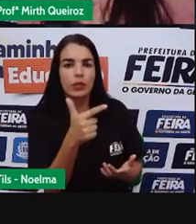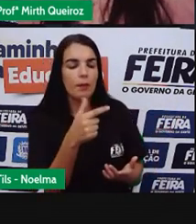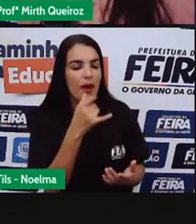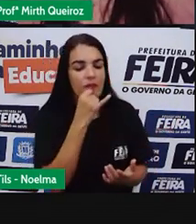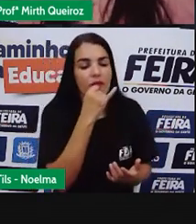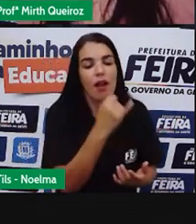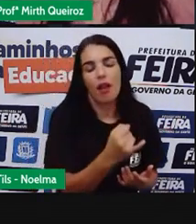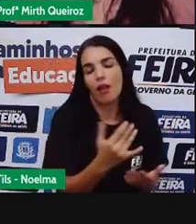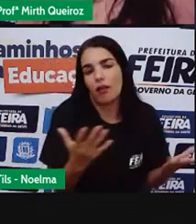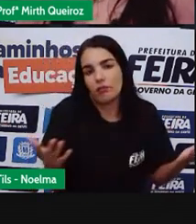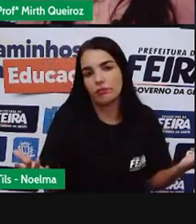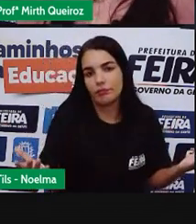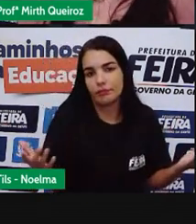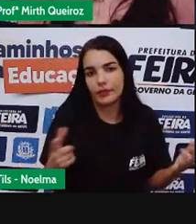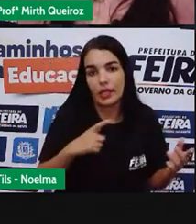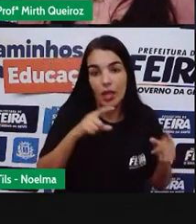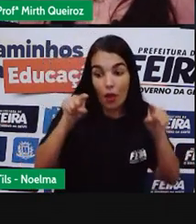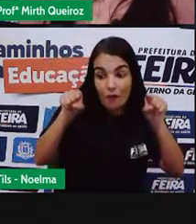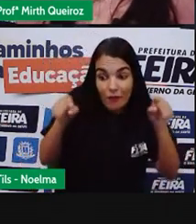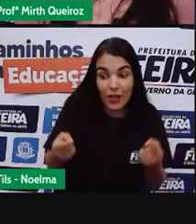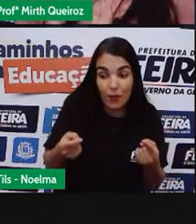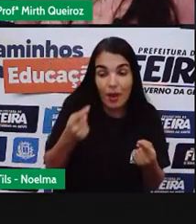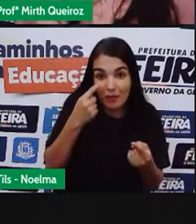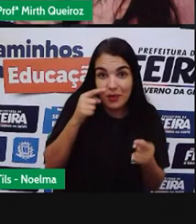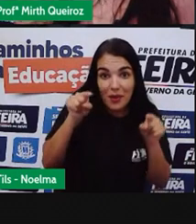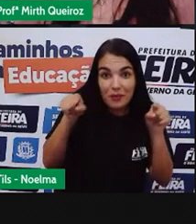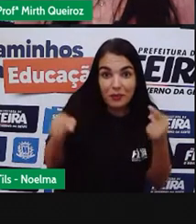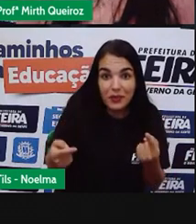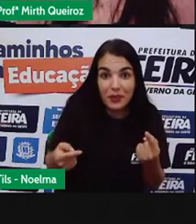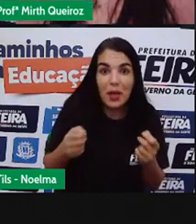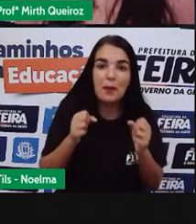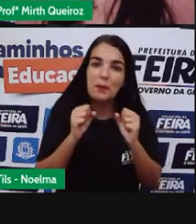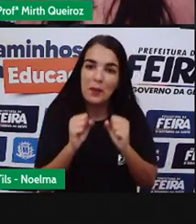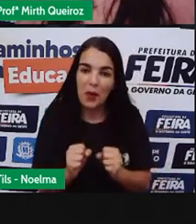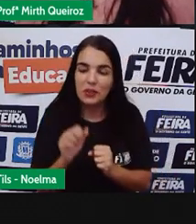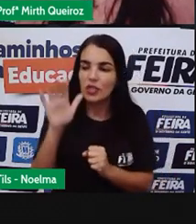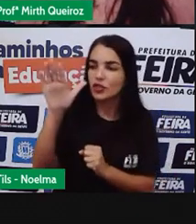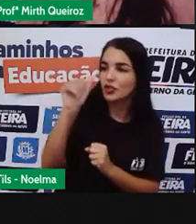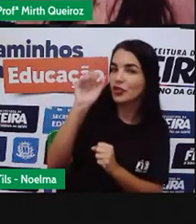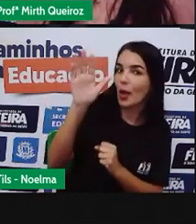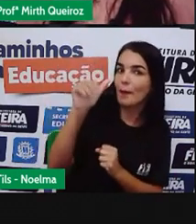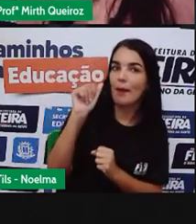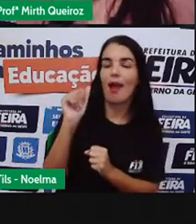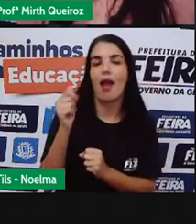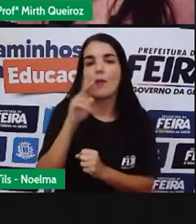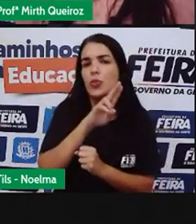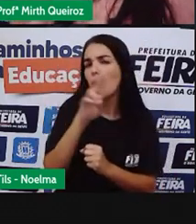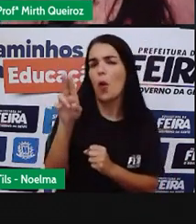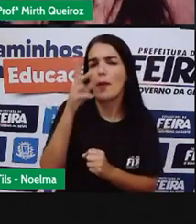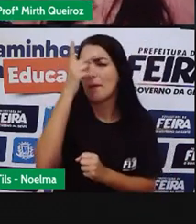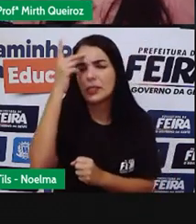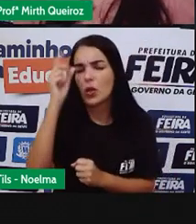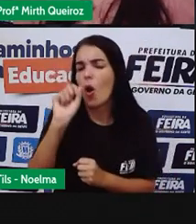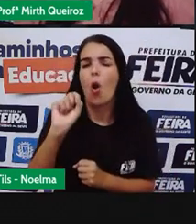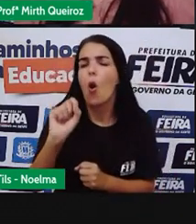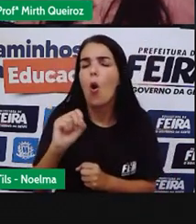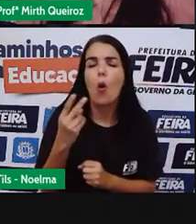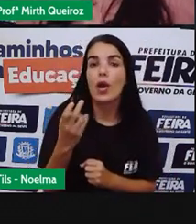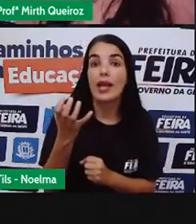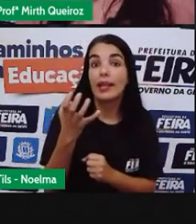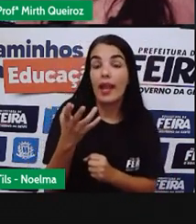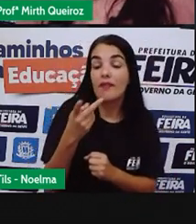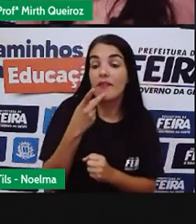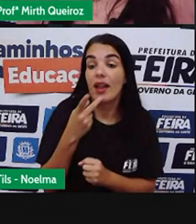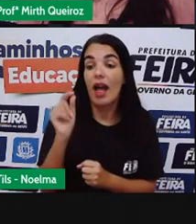se dizer, né? Entre vírgula, a gente pode utilizar como chamamento, né? Para a gente indicar com quem a gente está